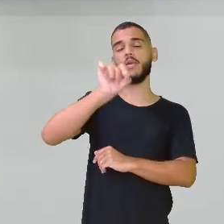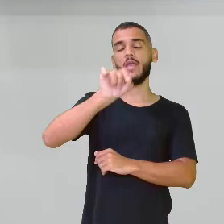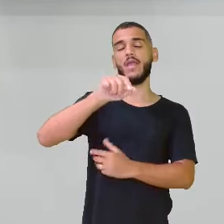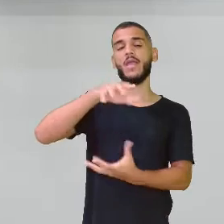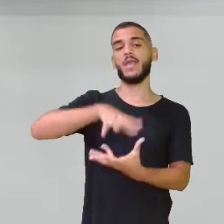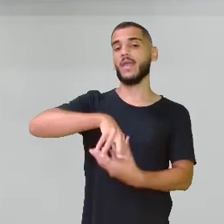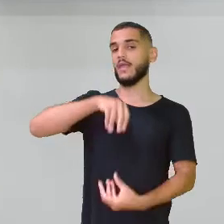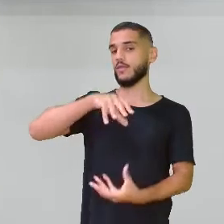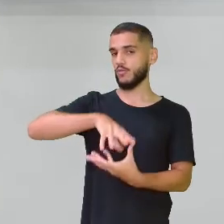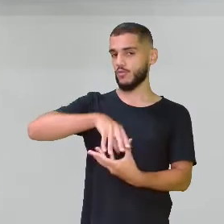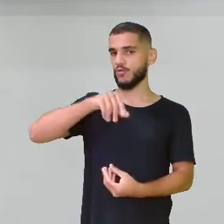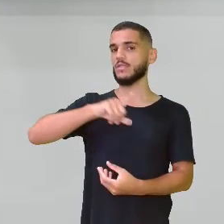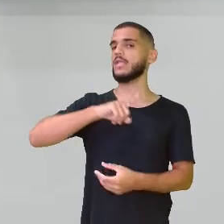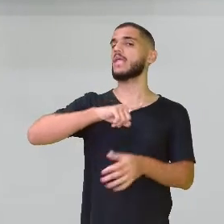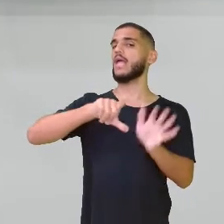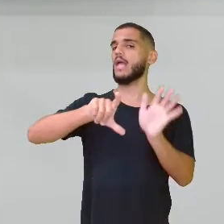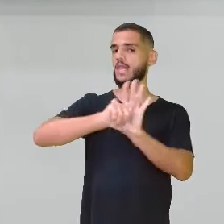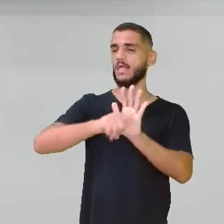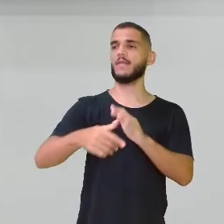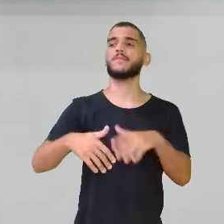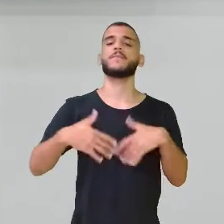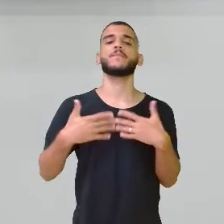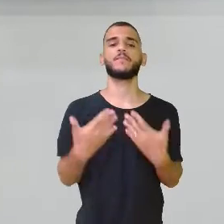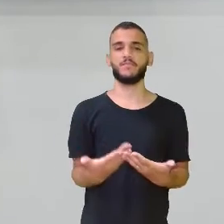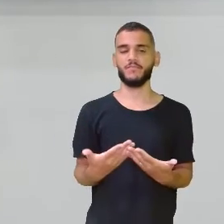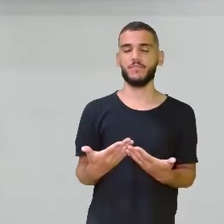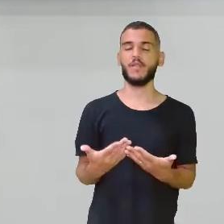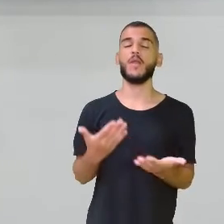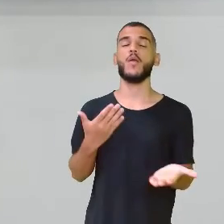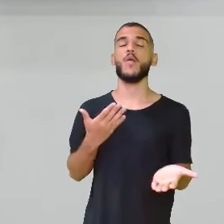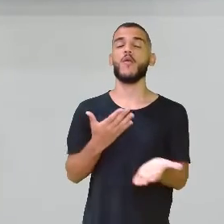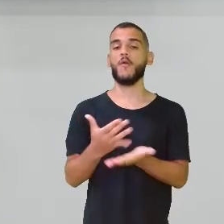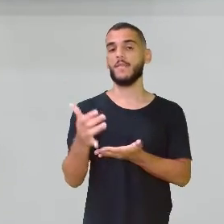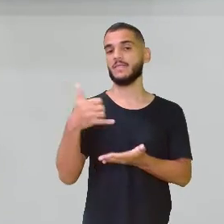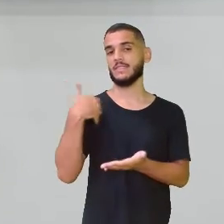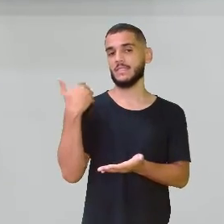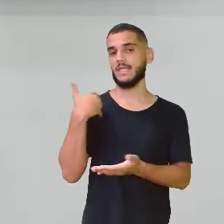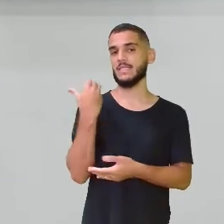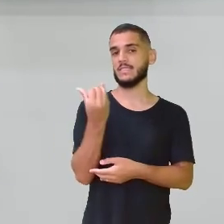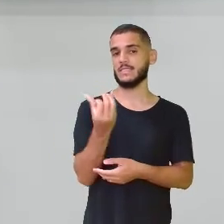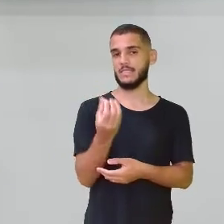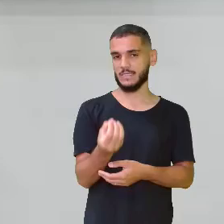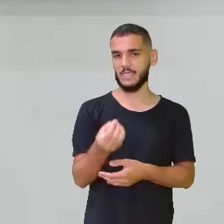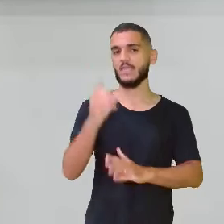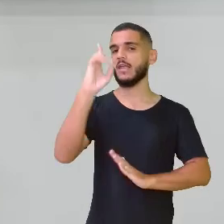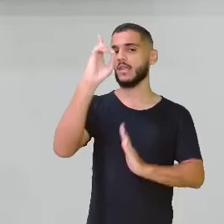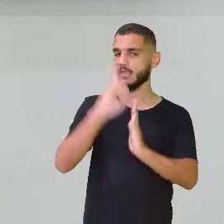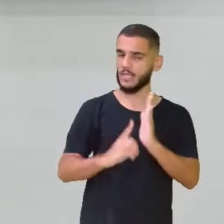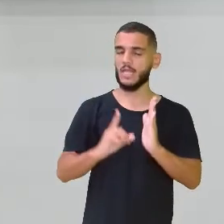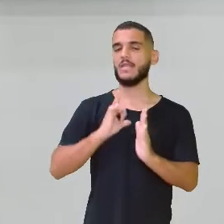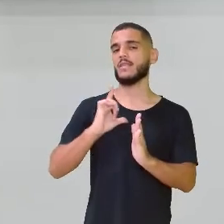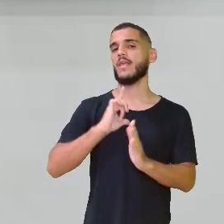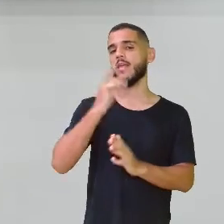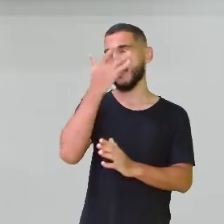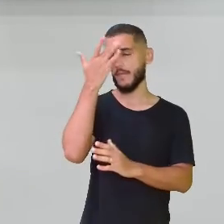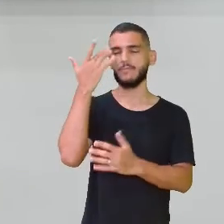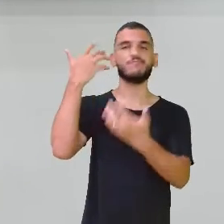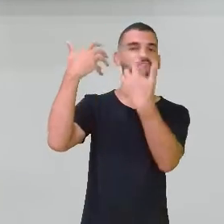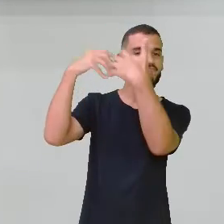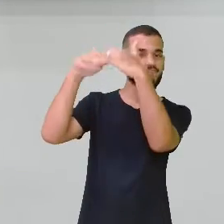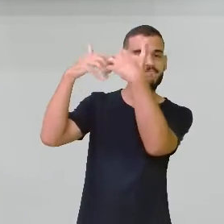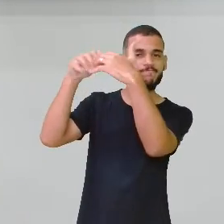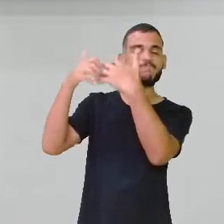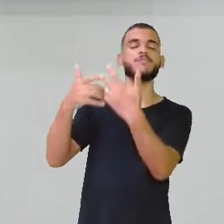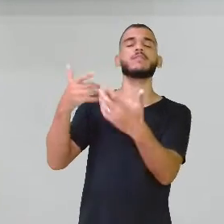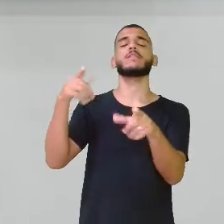Essa lei estabelece essa data como um marco. A partir daí, esses direitos começam a ser, essas reflexões,